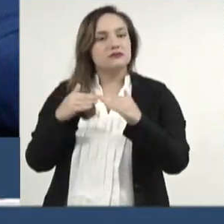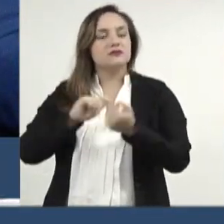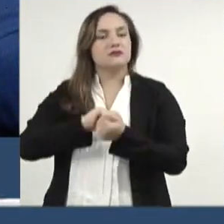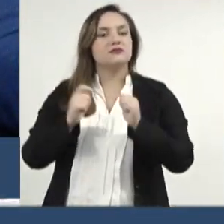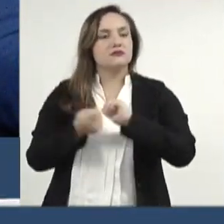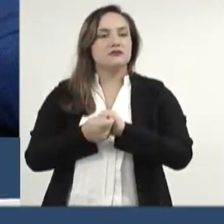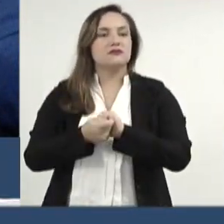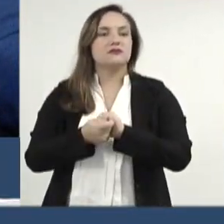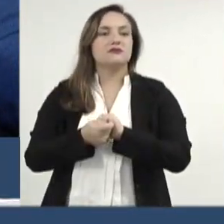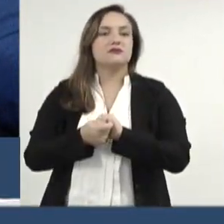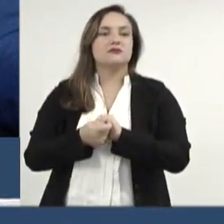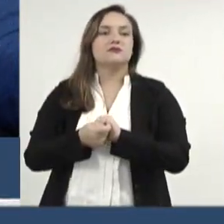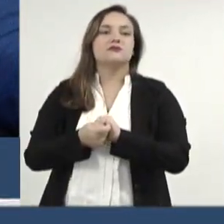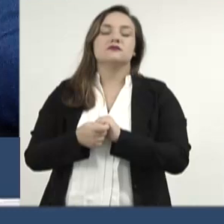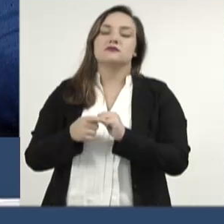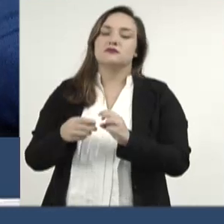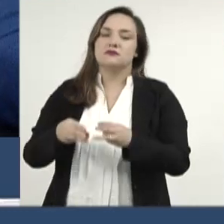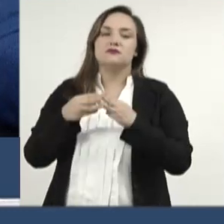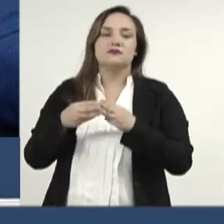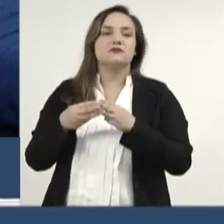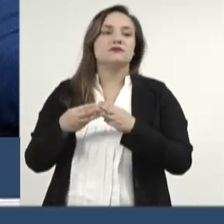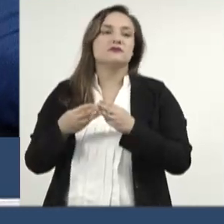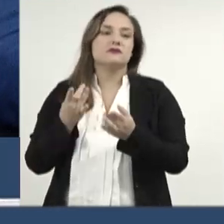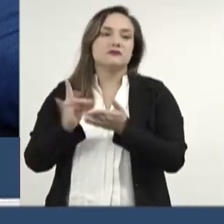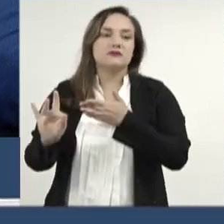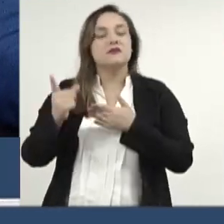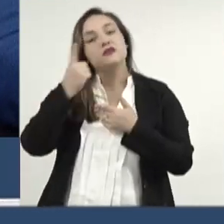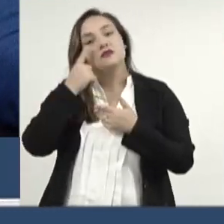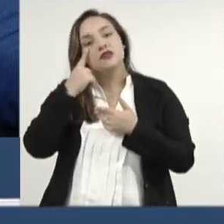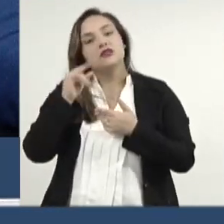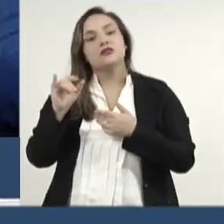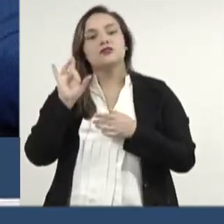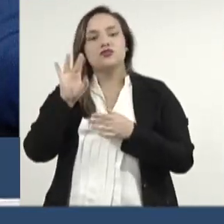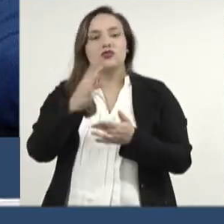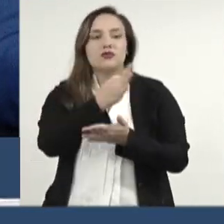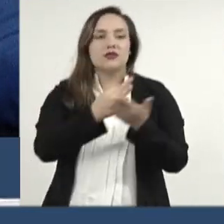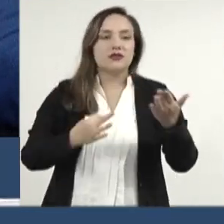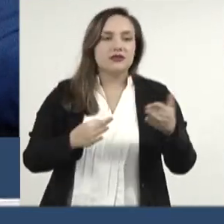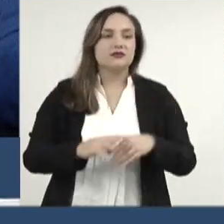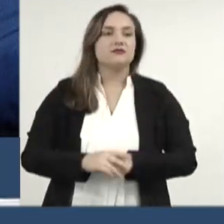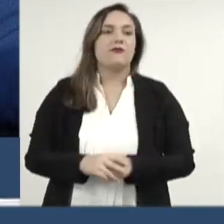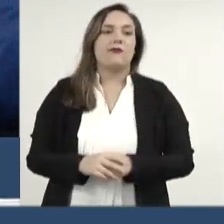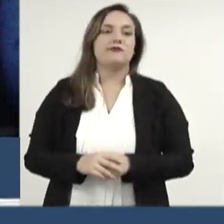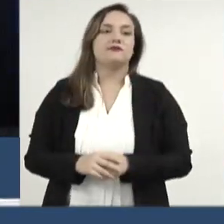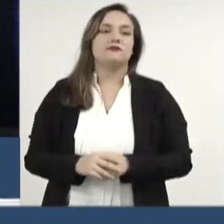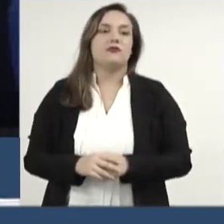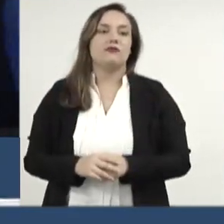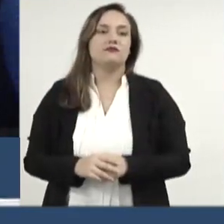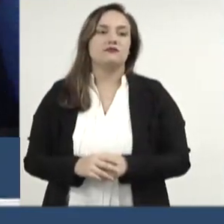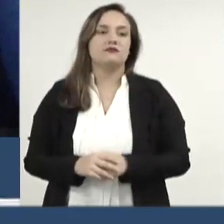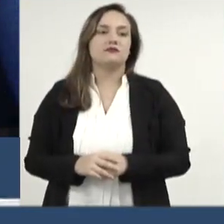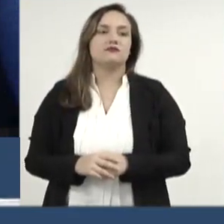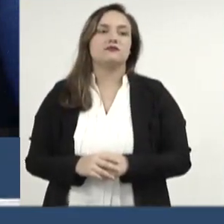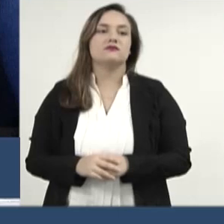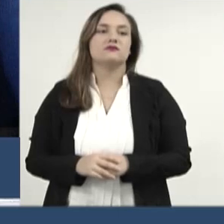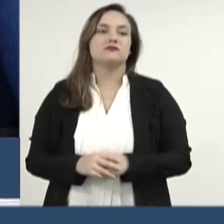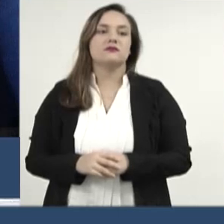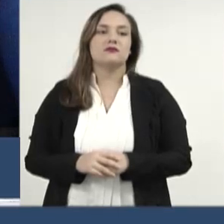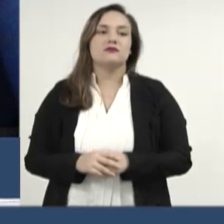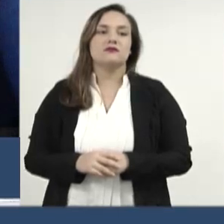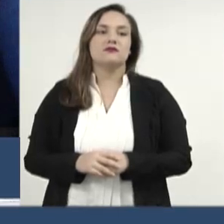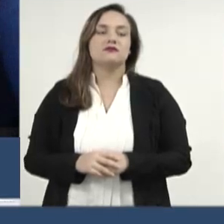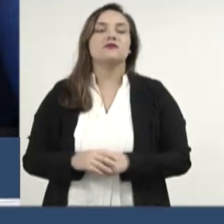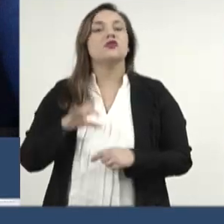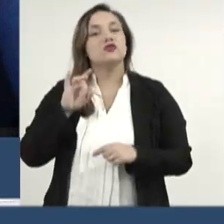transformar a nota de repúdio. Depois nós vamos ver só a questão de redação, para que a gente não fique pautado somente também pelo que saiu